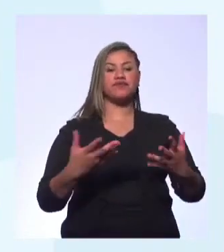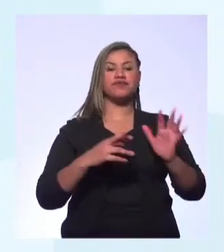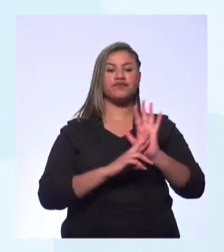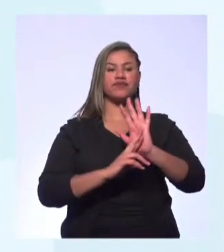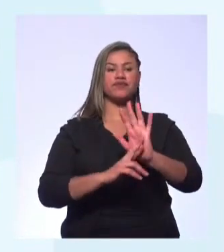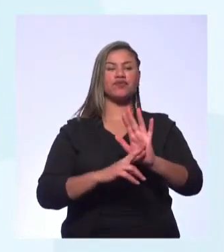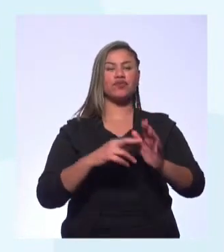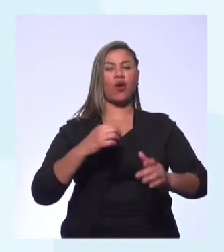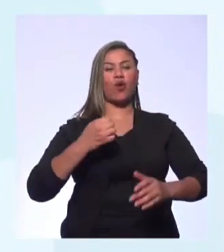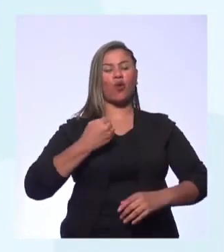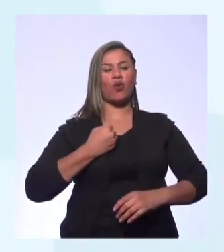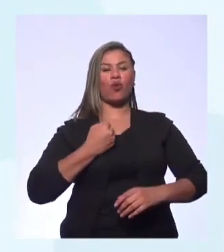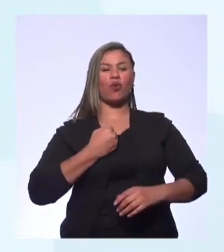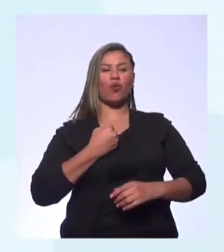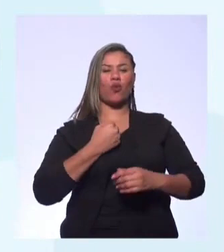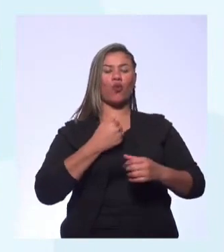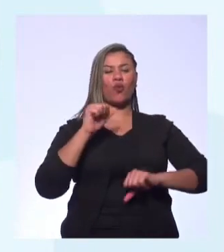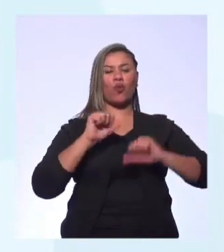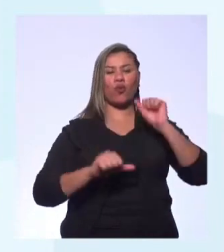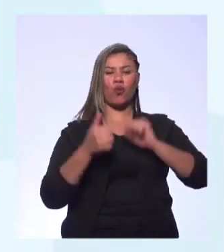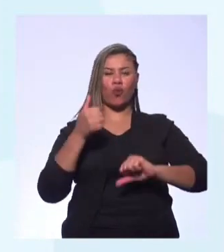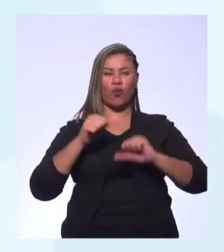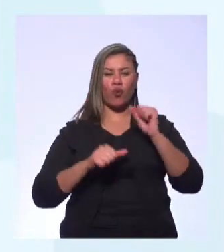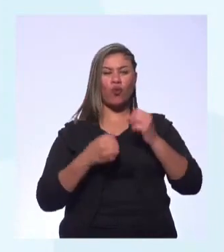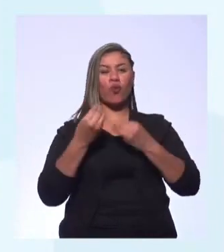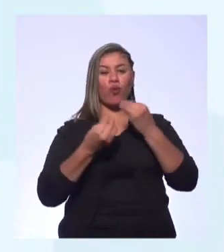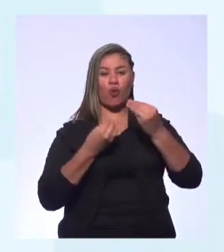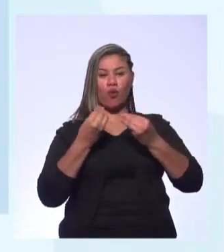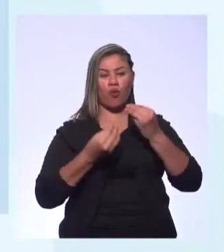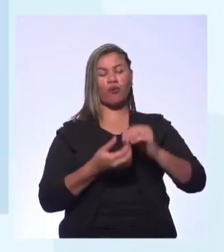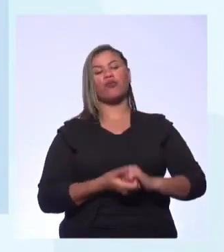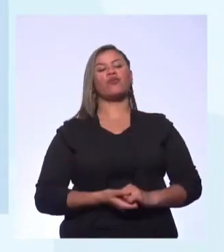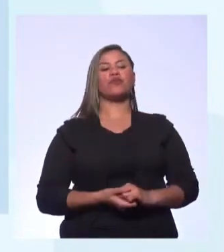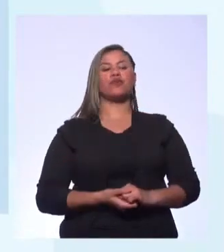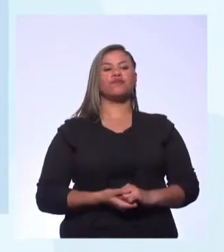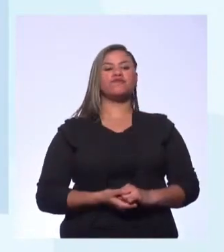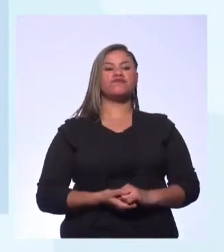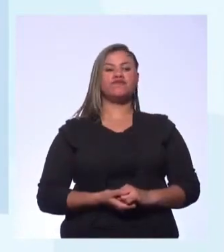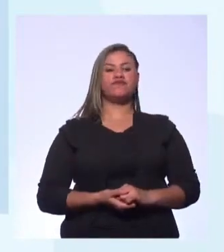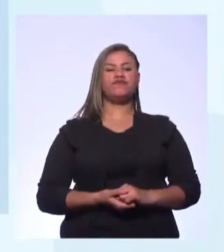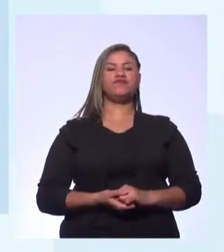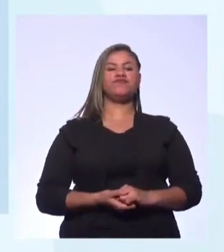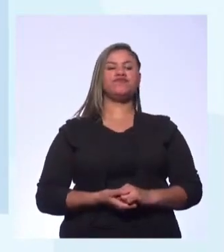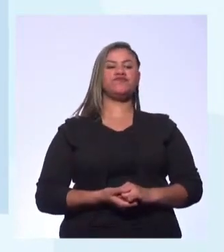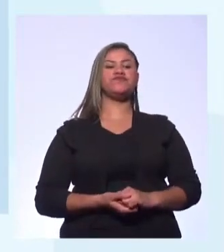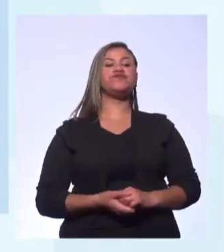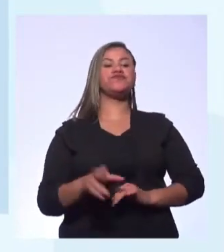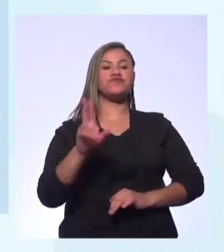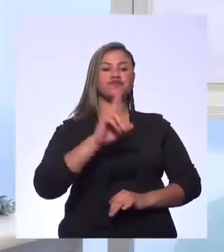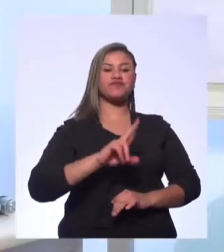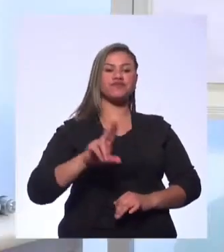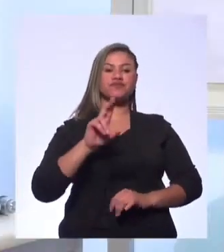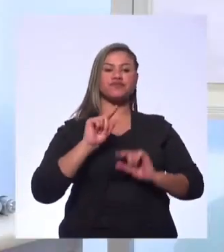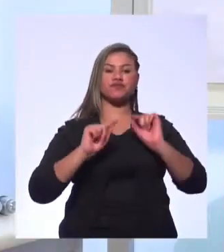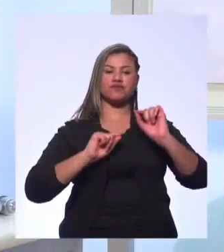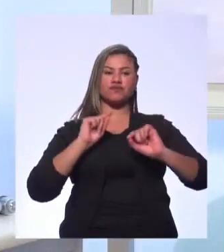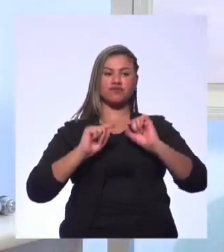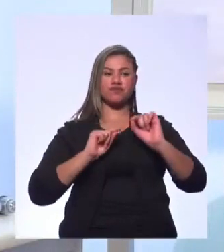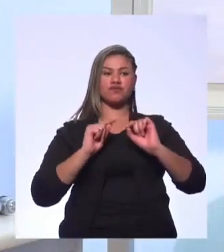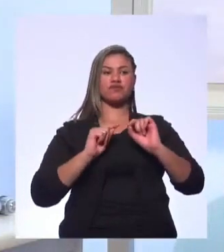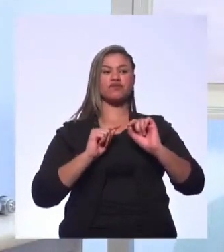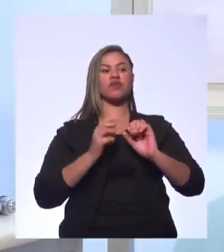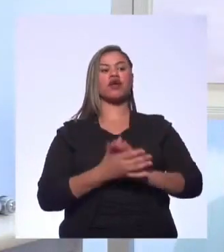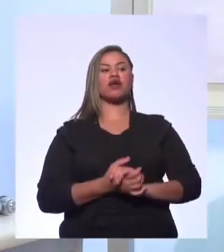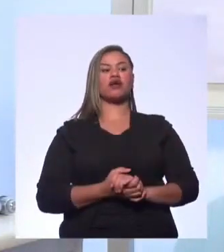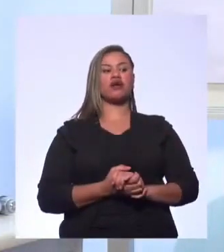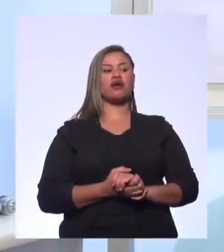é construído os compostos a partir desses elementos químicos. Perfeito? E para isso, nós vamos utilizar o quê? O simulador.